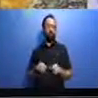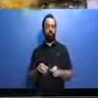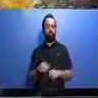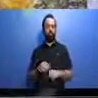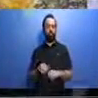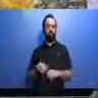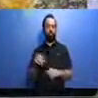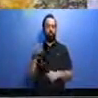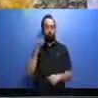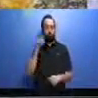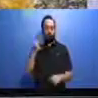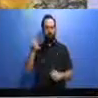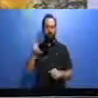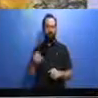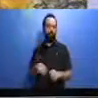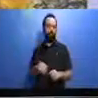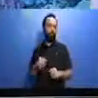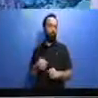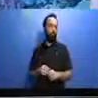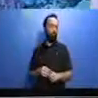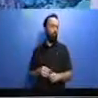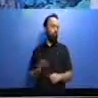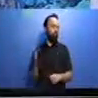que eu vou falar a seguir também.